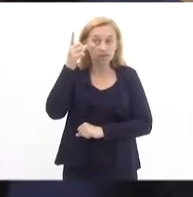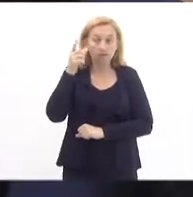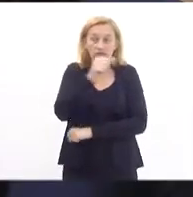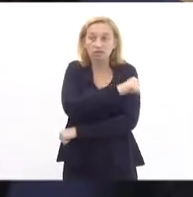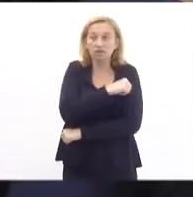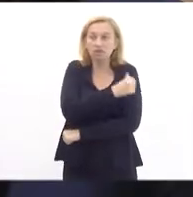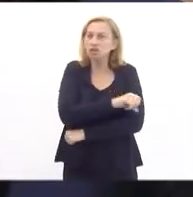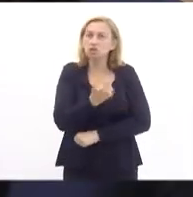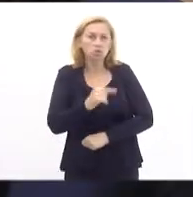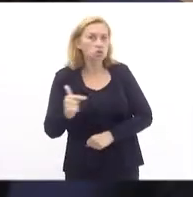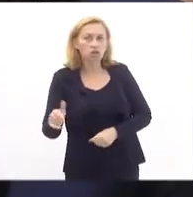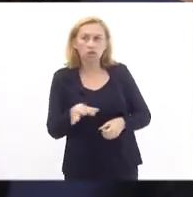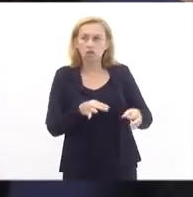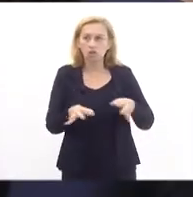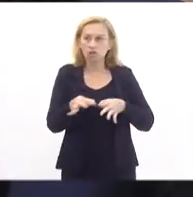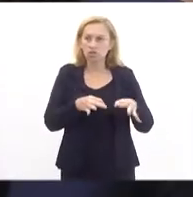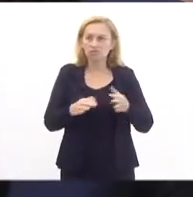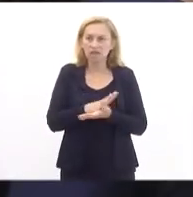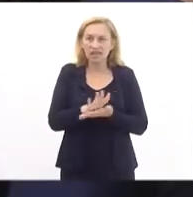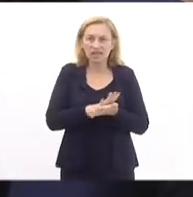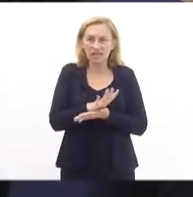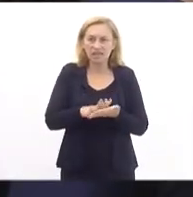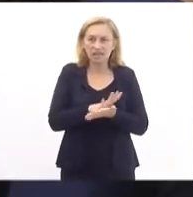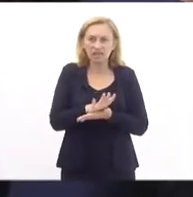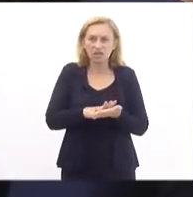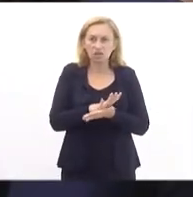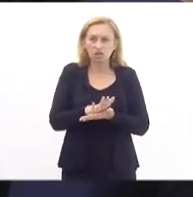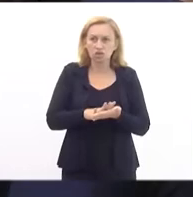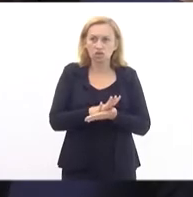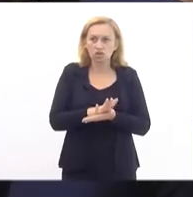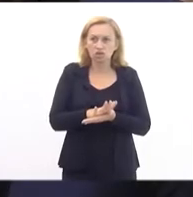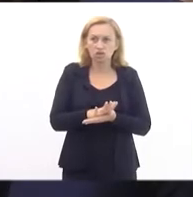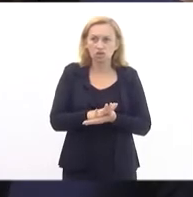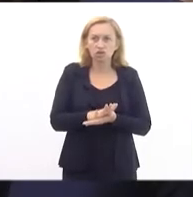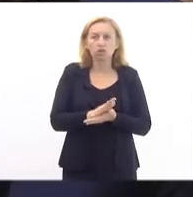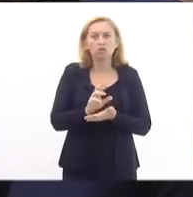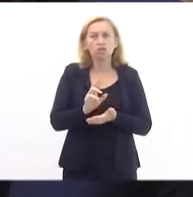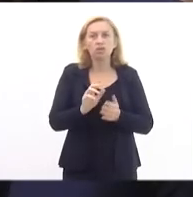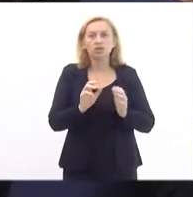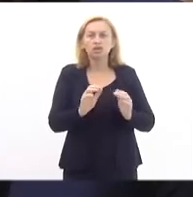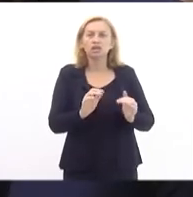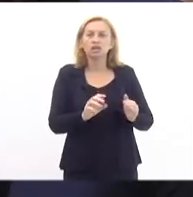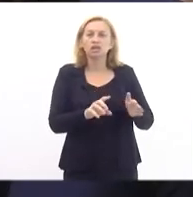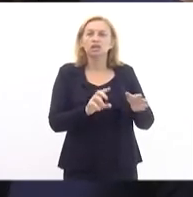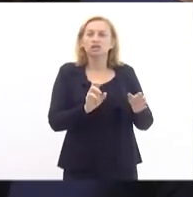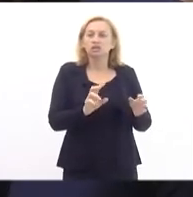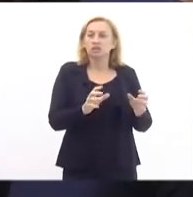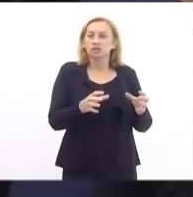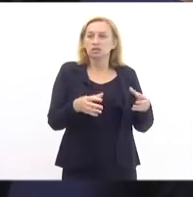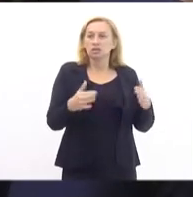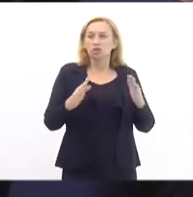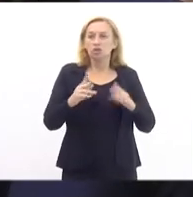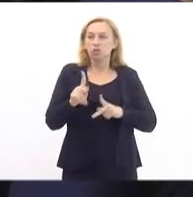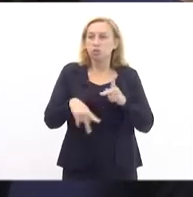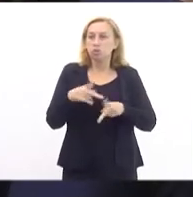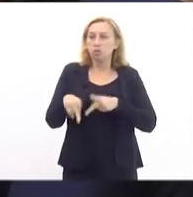há nenhuma organização, nem por parte da Supervia e nem pela população.